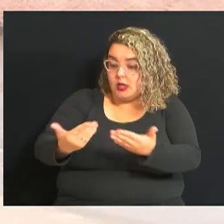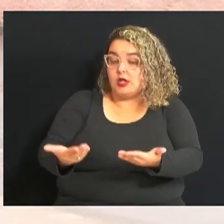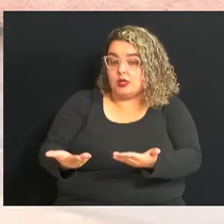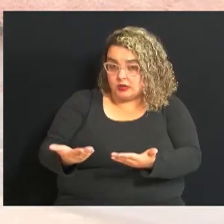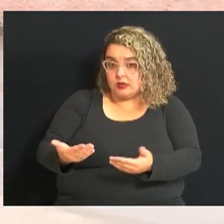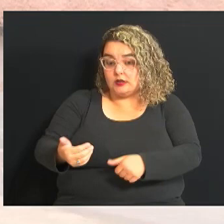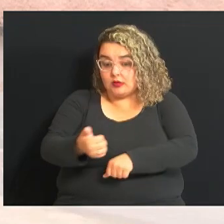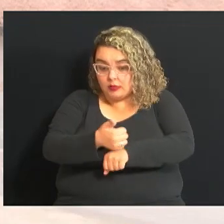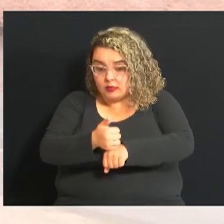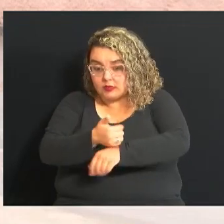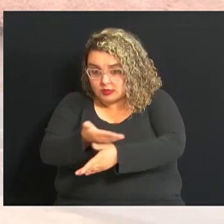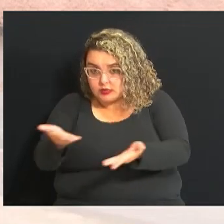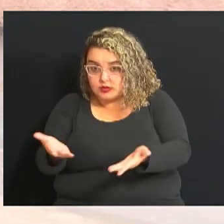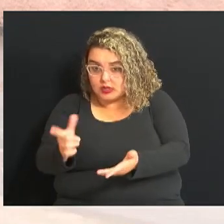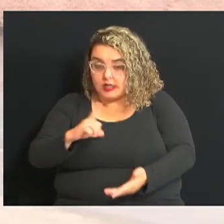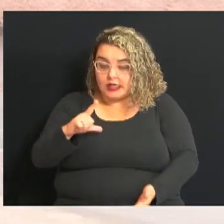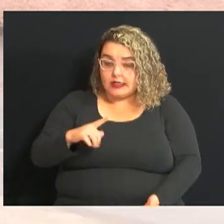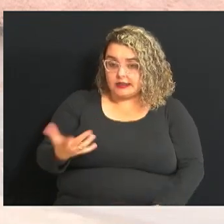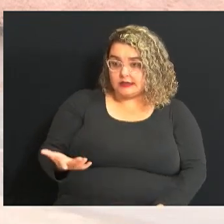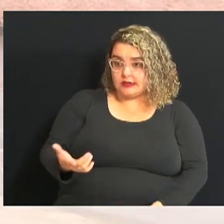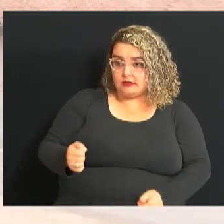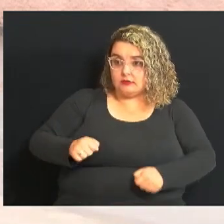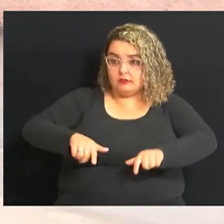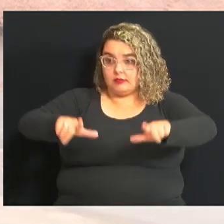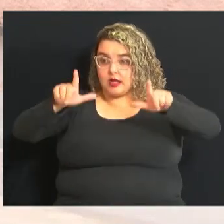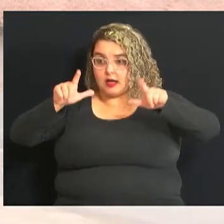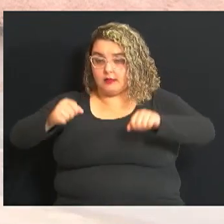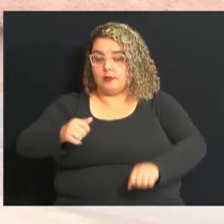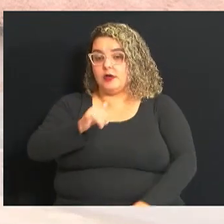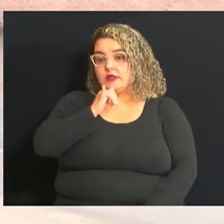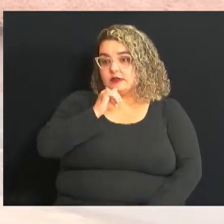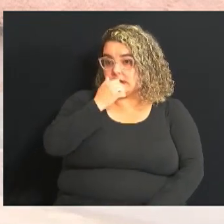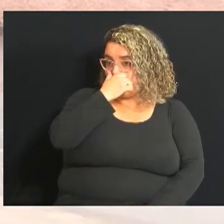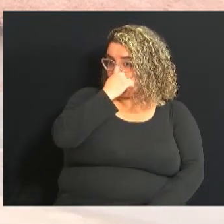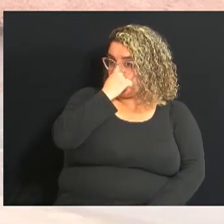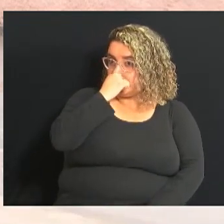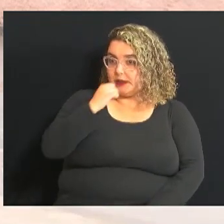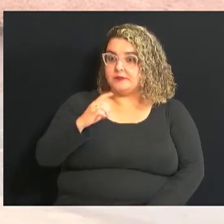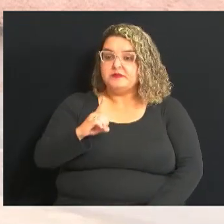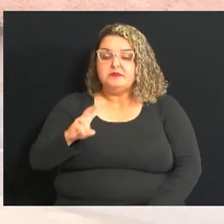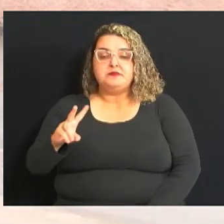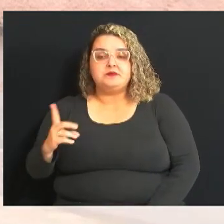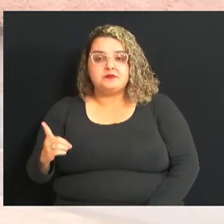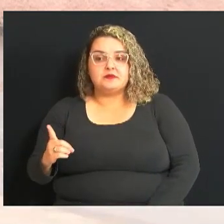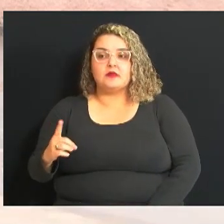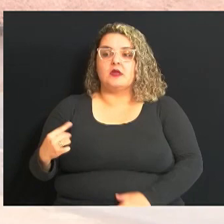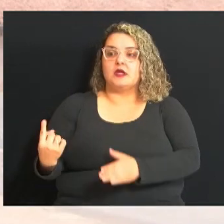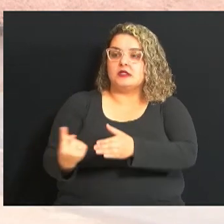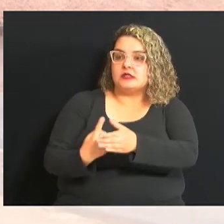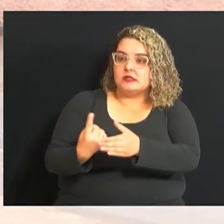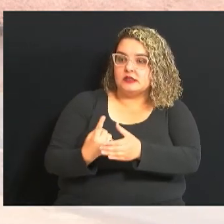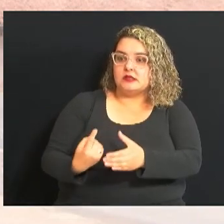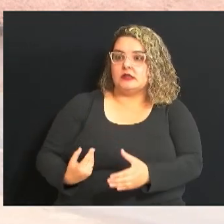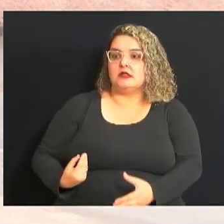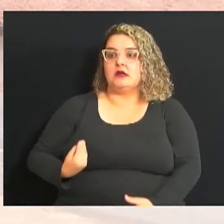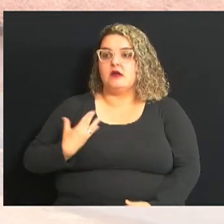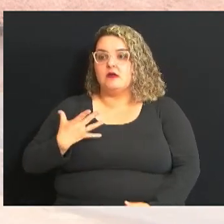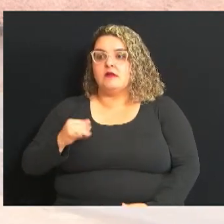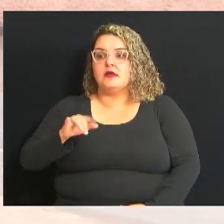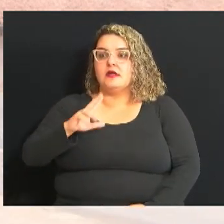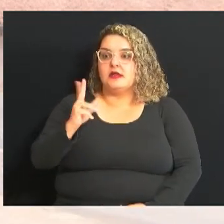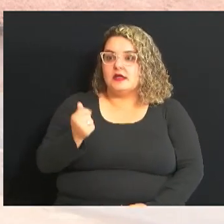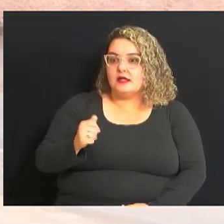vocês, tem alguns destaques aqui, né? Por exemplo, DVD, CD, tem ao vivo em Ilhabela. Como é que